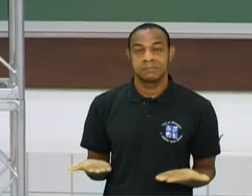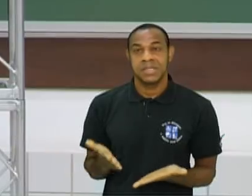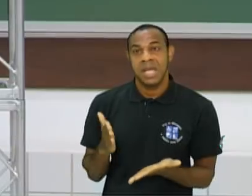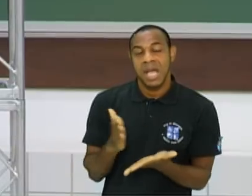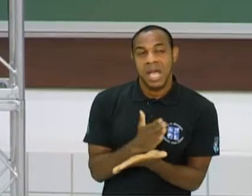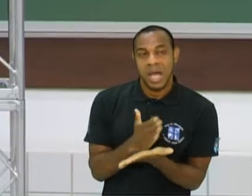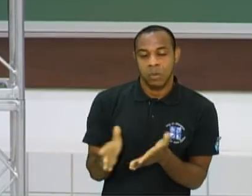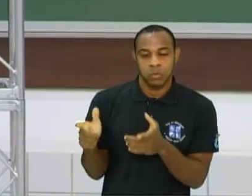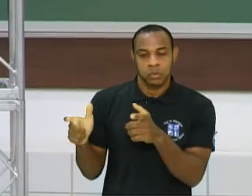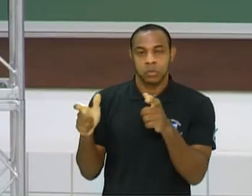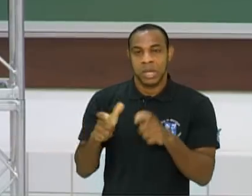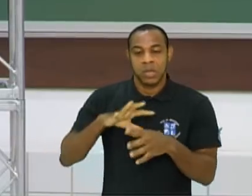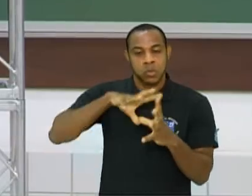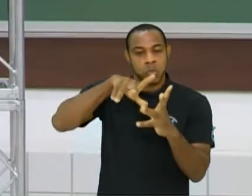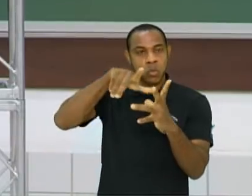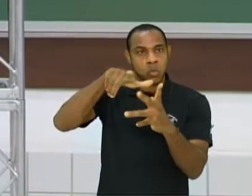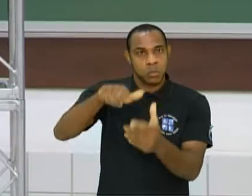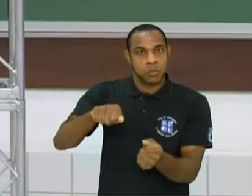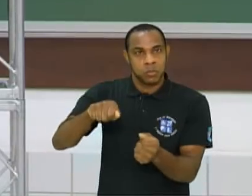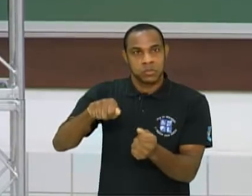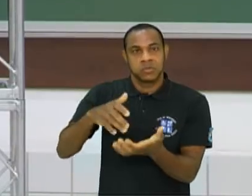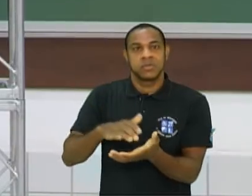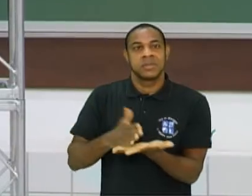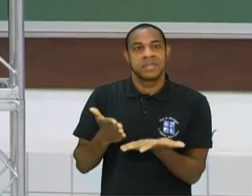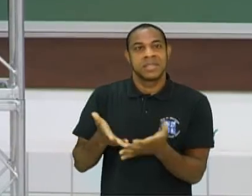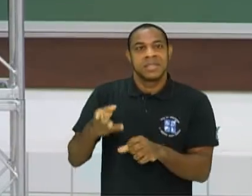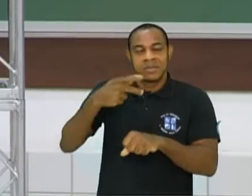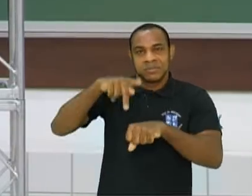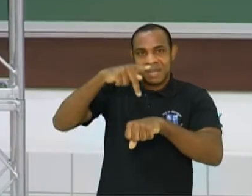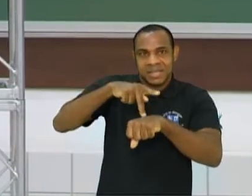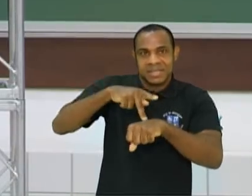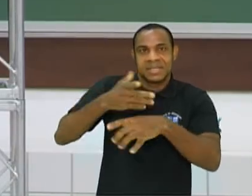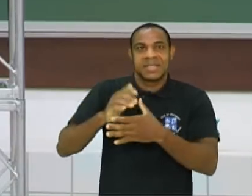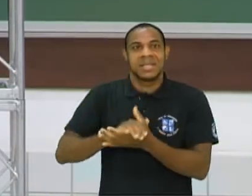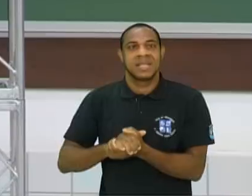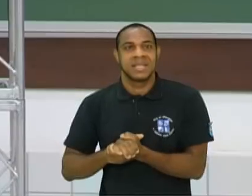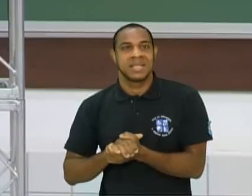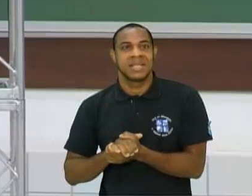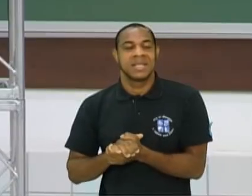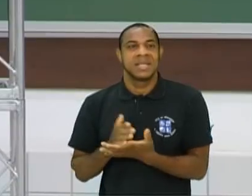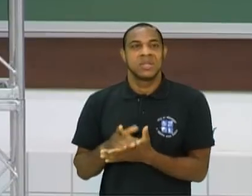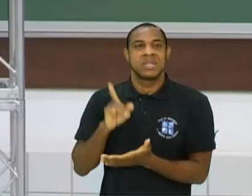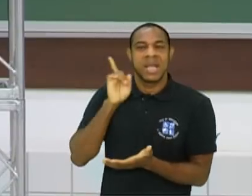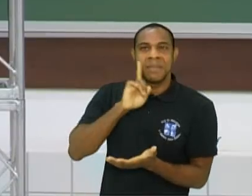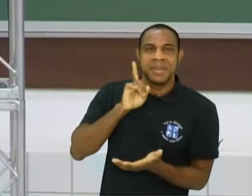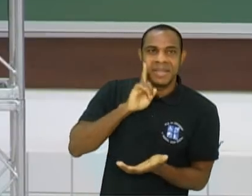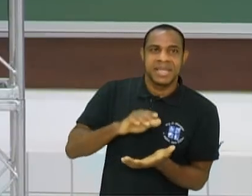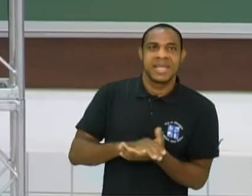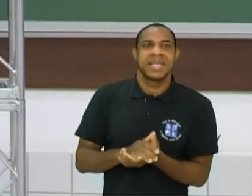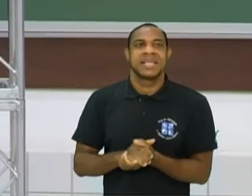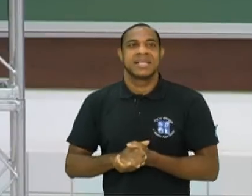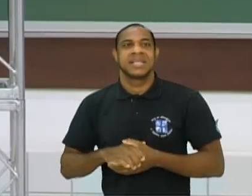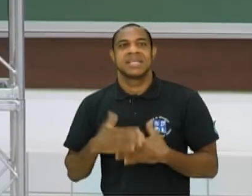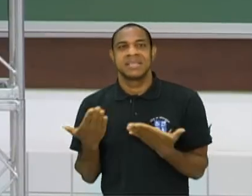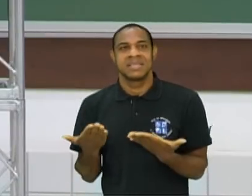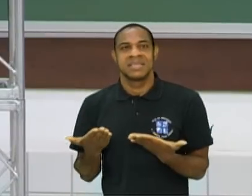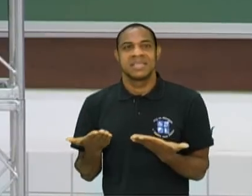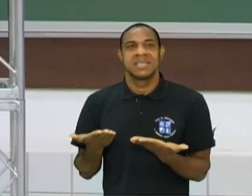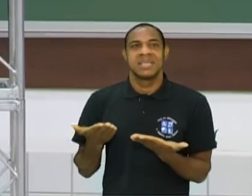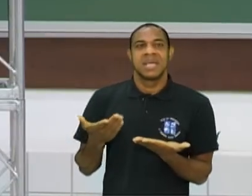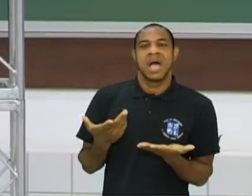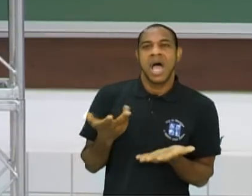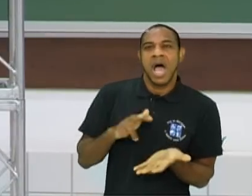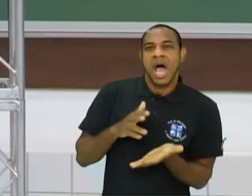alguns lugares do mundo, lá os filipinos, os nativos americanos, os porto-riquenhos e